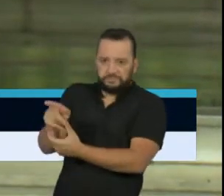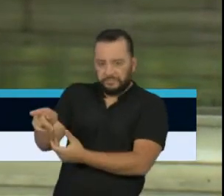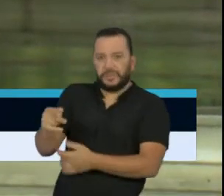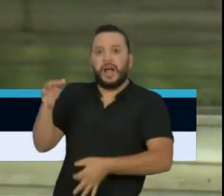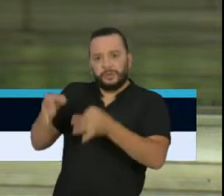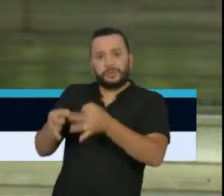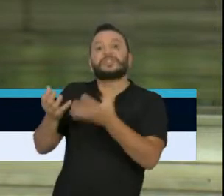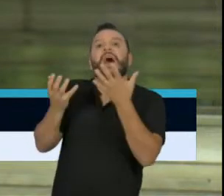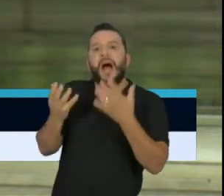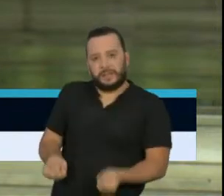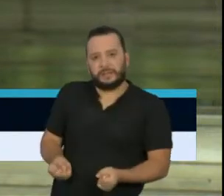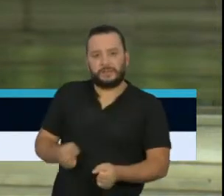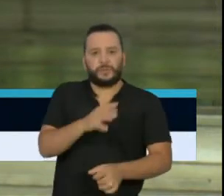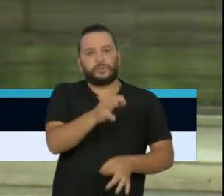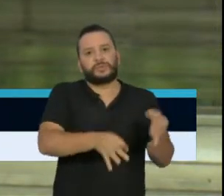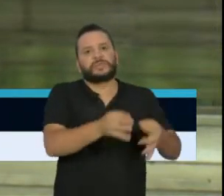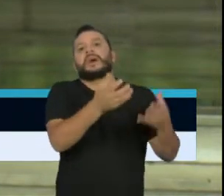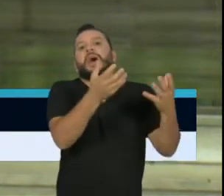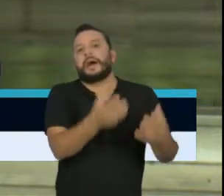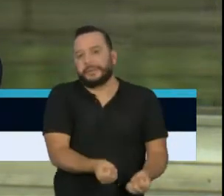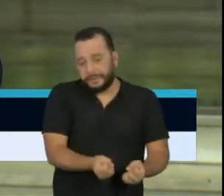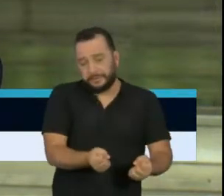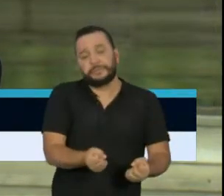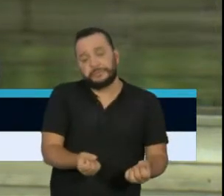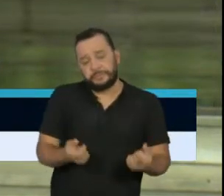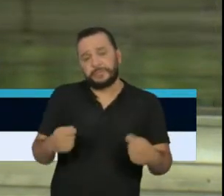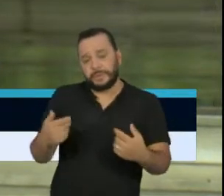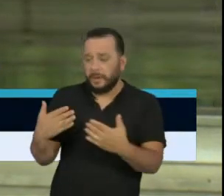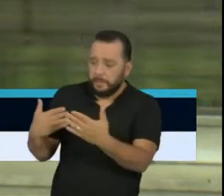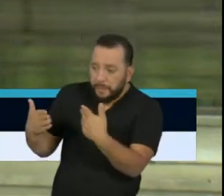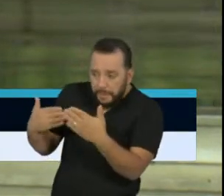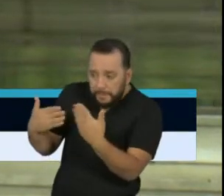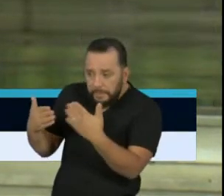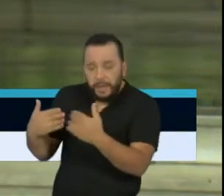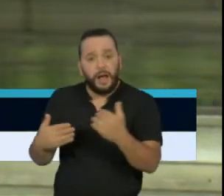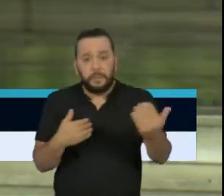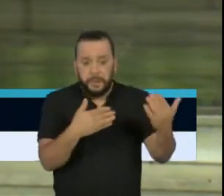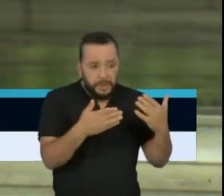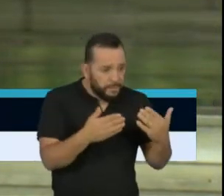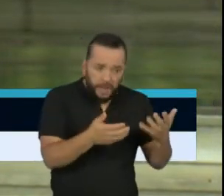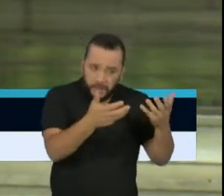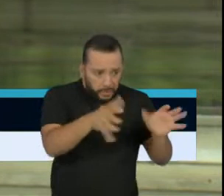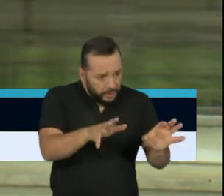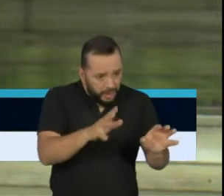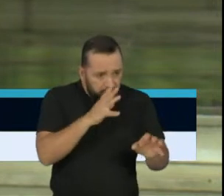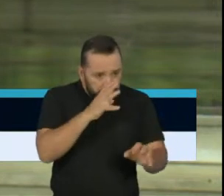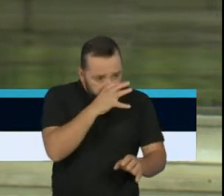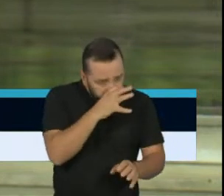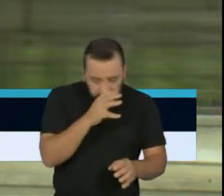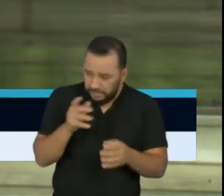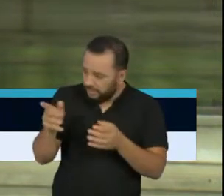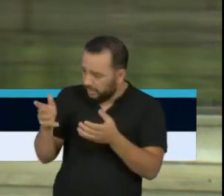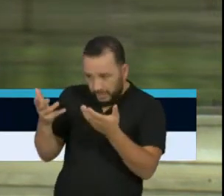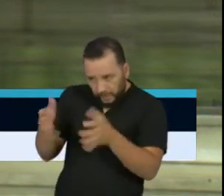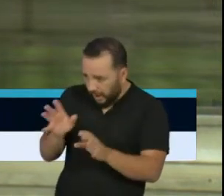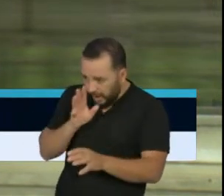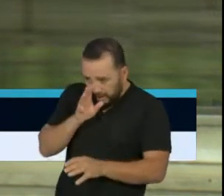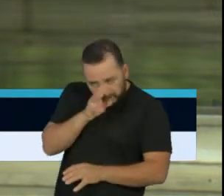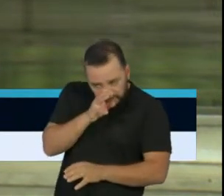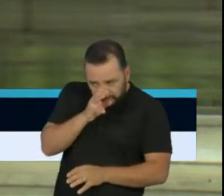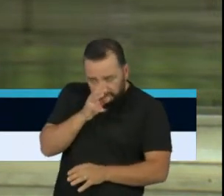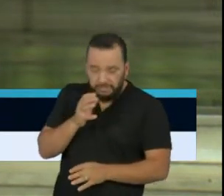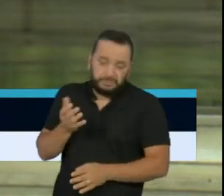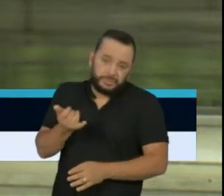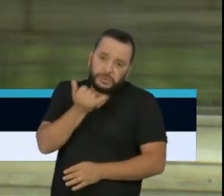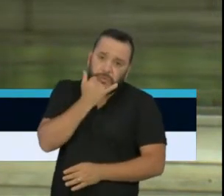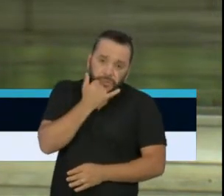ratificou, sempre dentro do diálogo, até onde for possível, e quando não for possível, a justiça